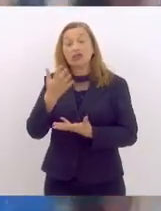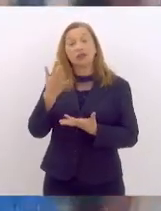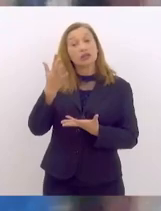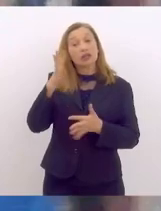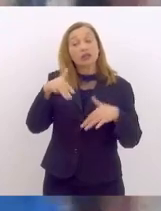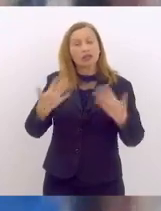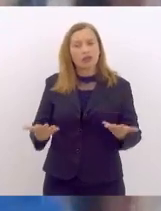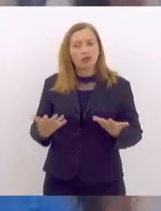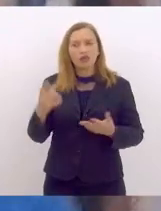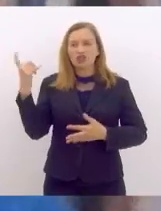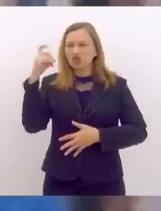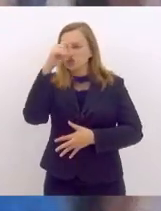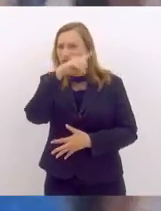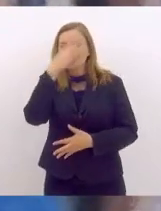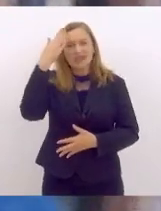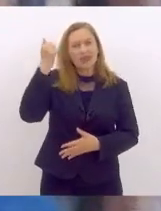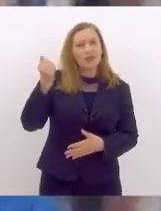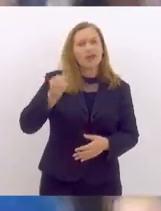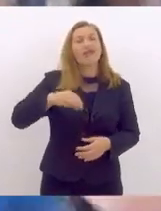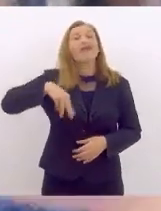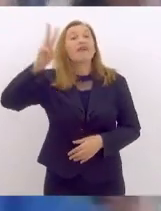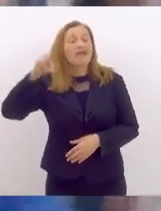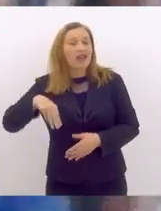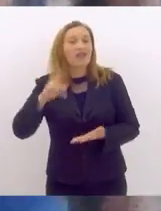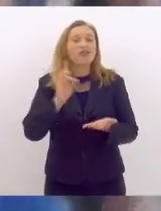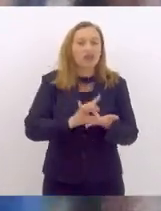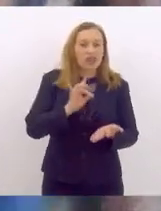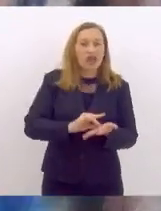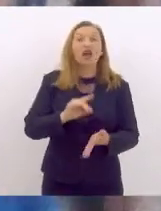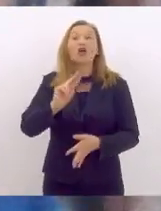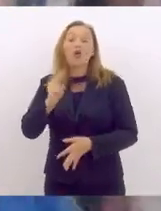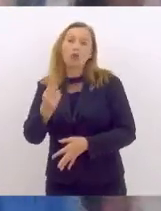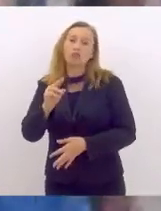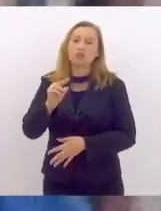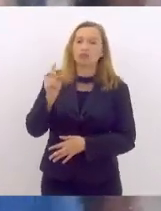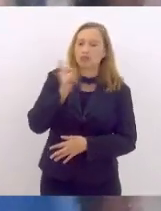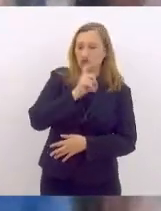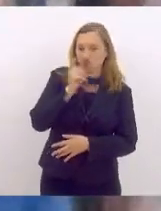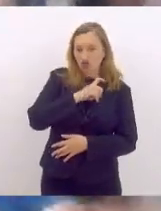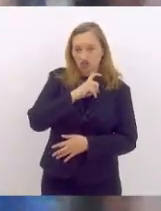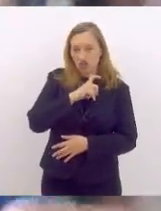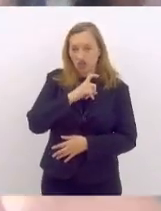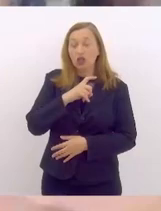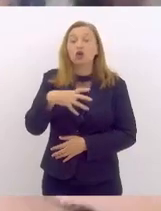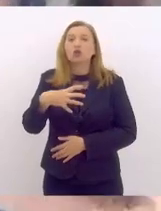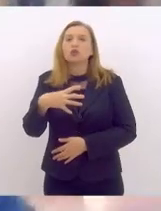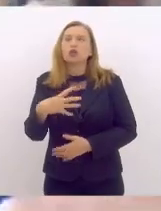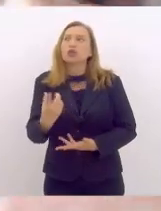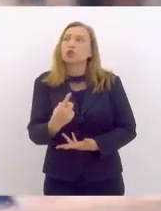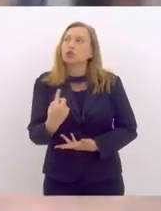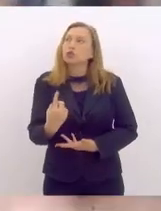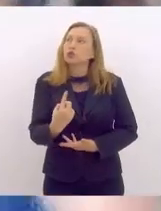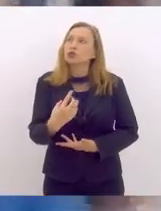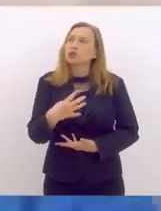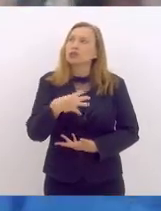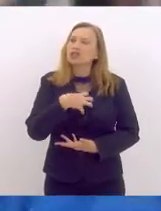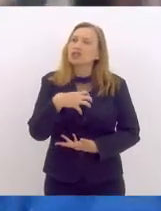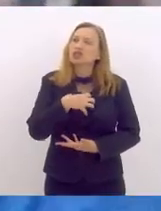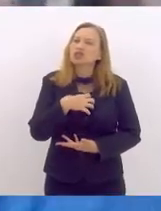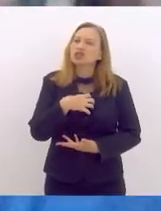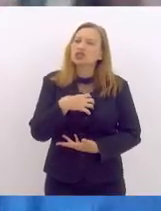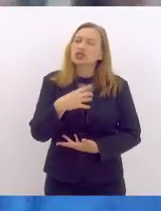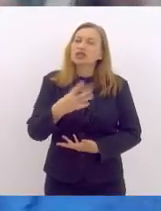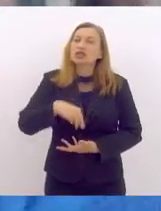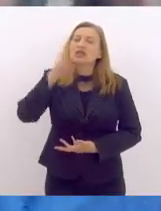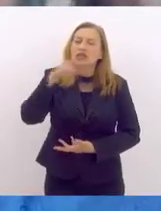a gente está vendo é urgente positivo no sentido de quem quer